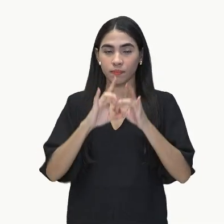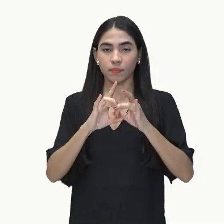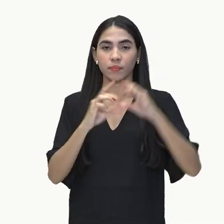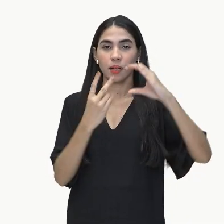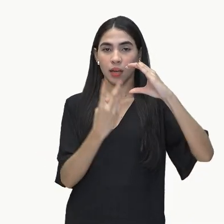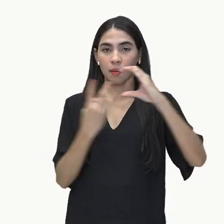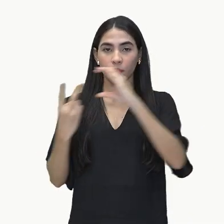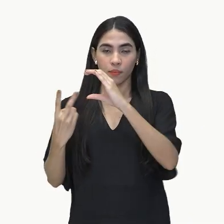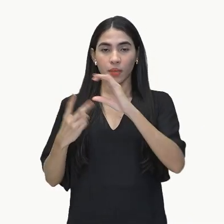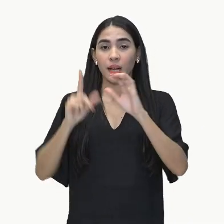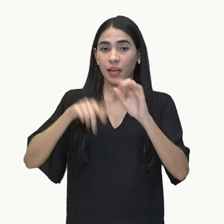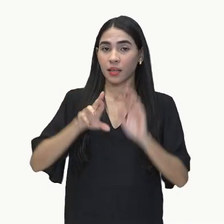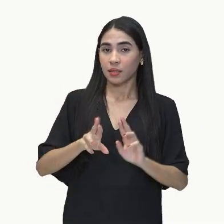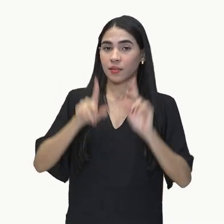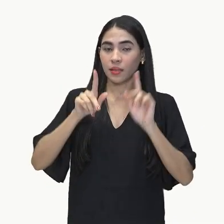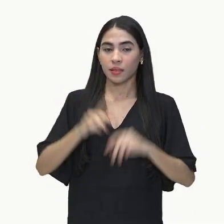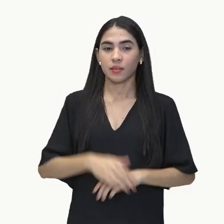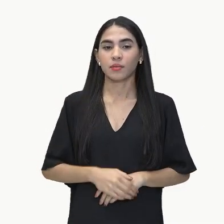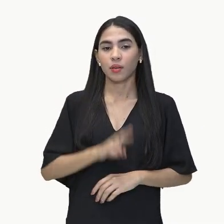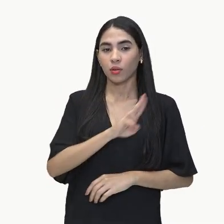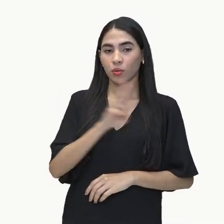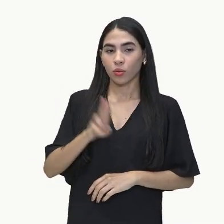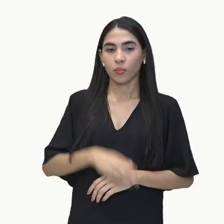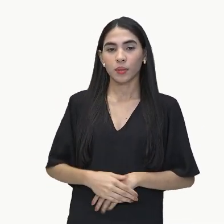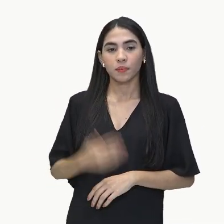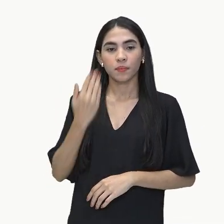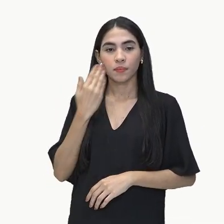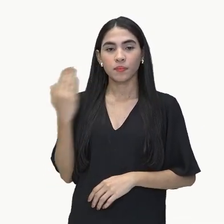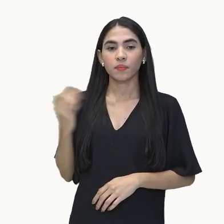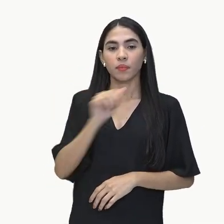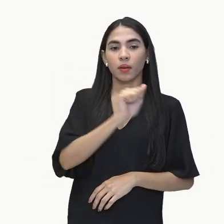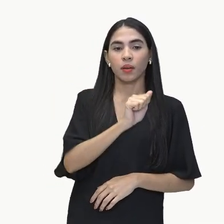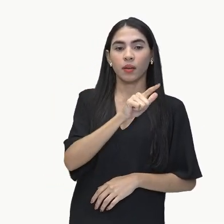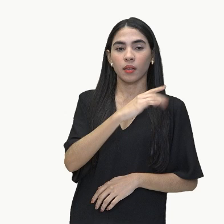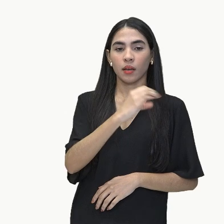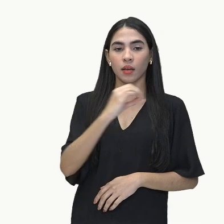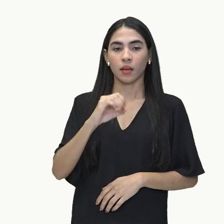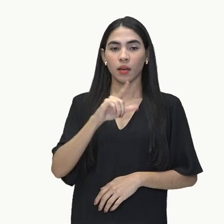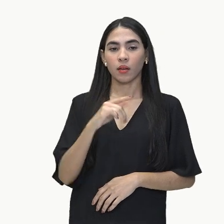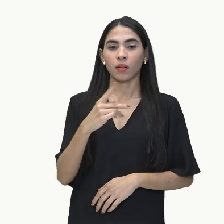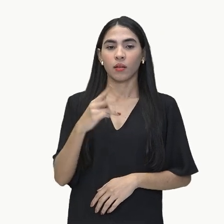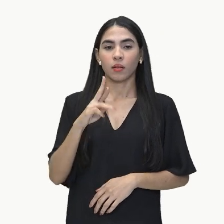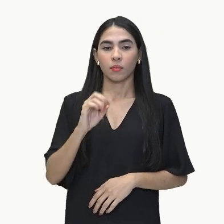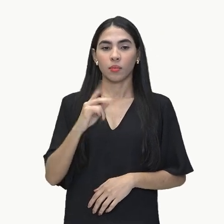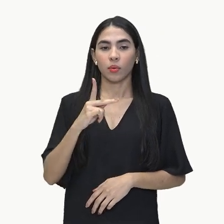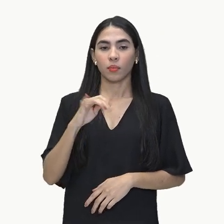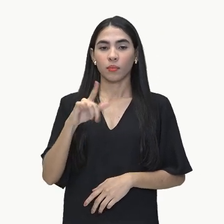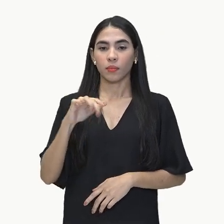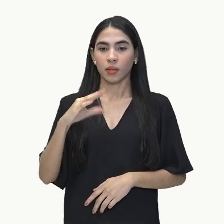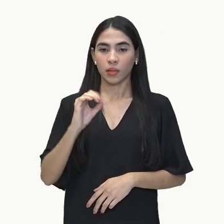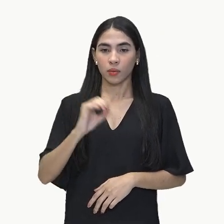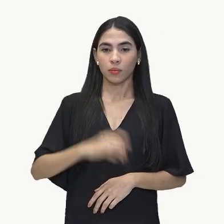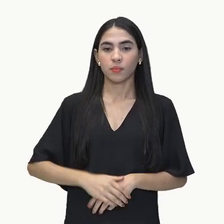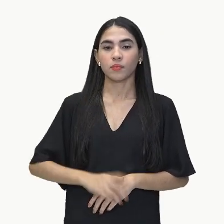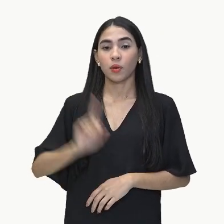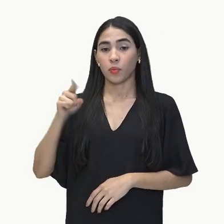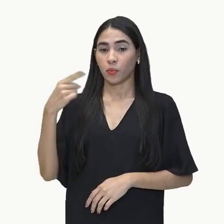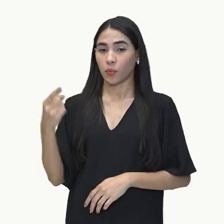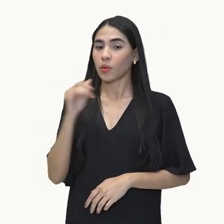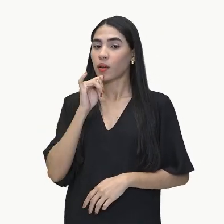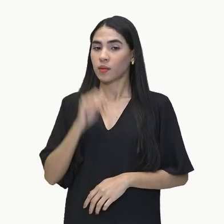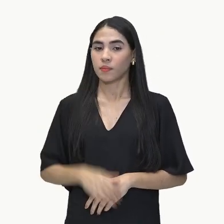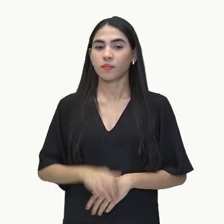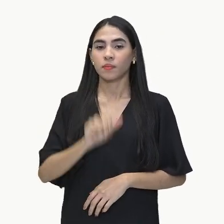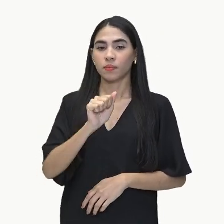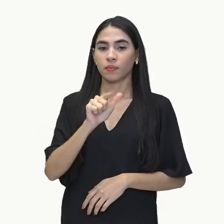eles são diferentes. Esse aqui se chama álcool propílico, que é o primeiro que aparece. E esse outro aqui é